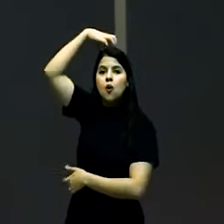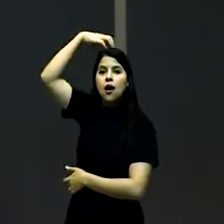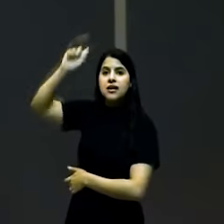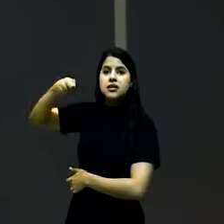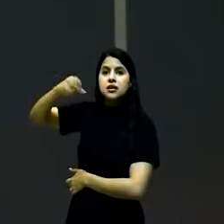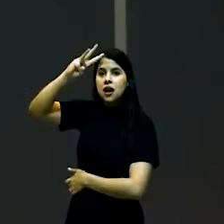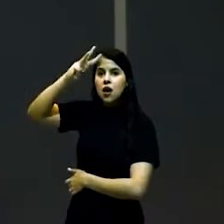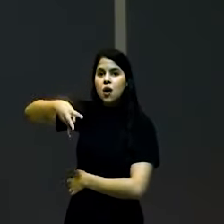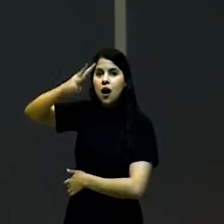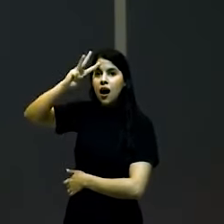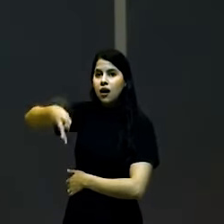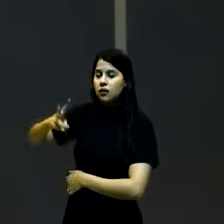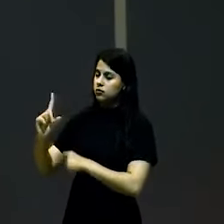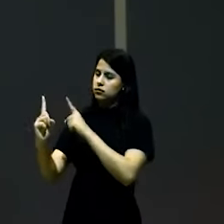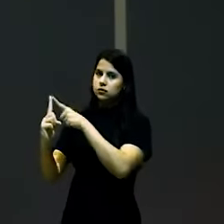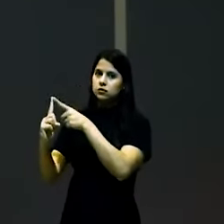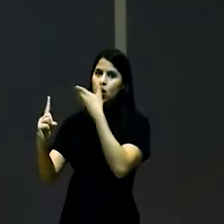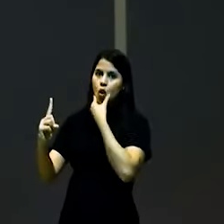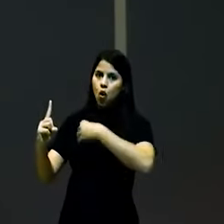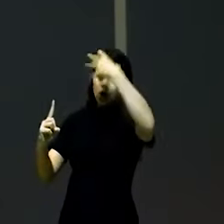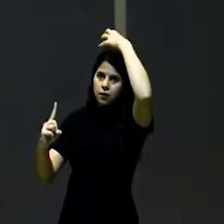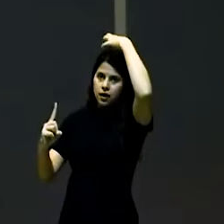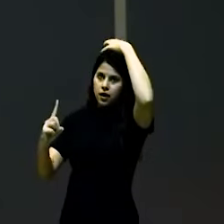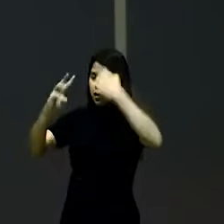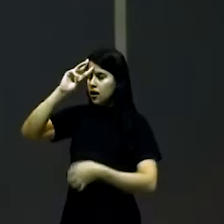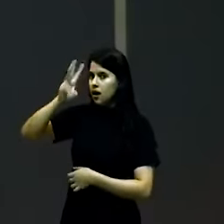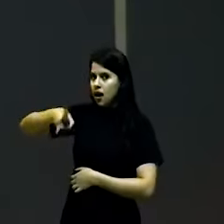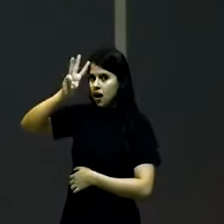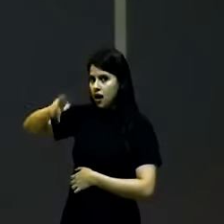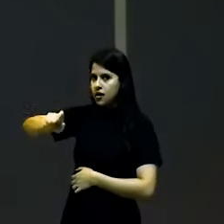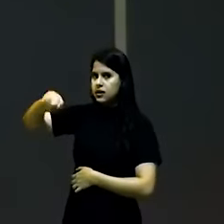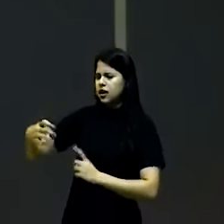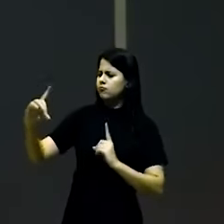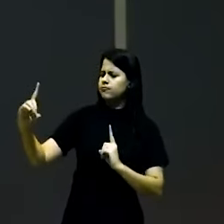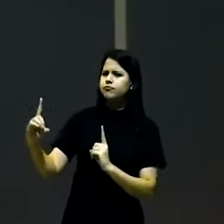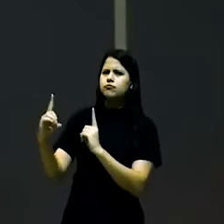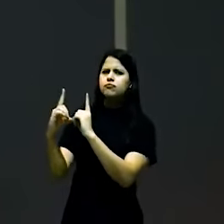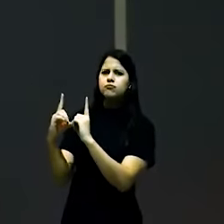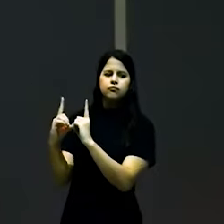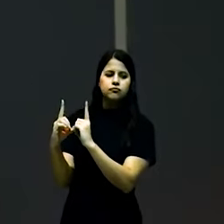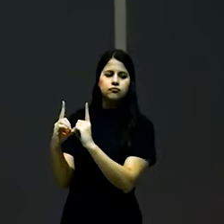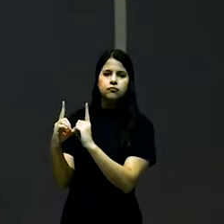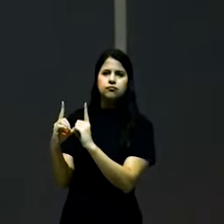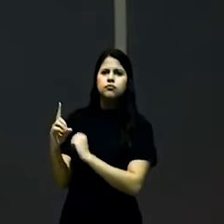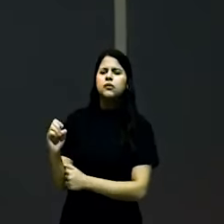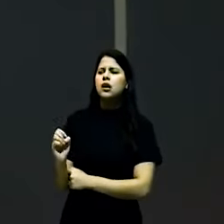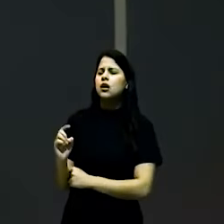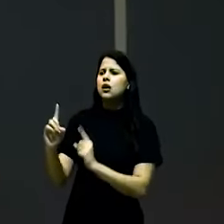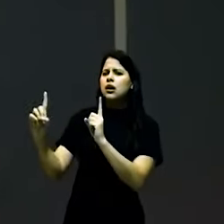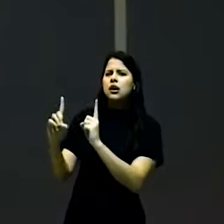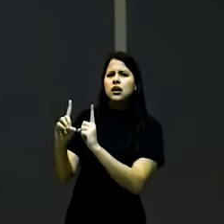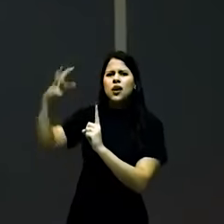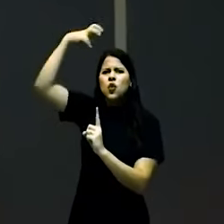Tem um encontro. Acabe o chama de perturbador. É você, perturbador de